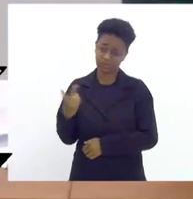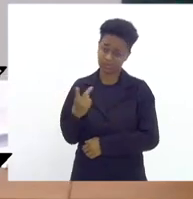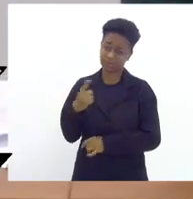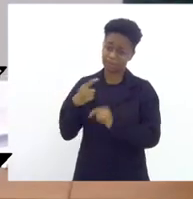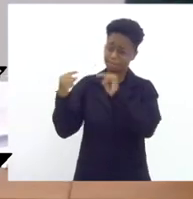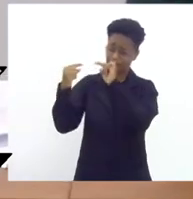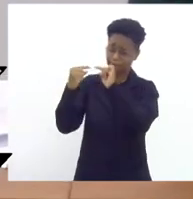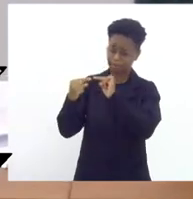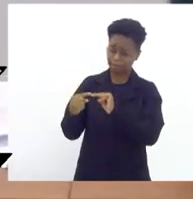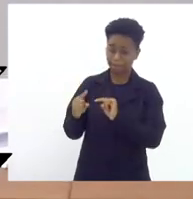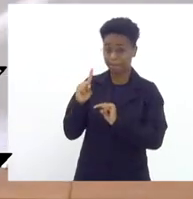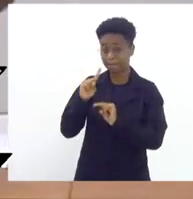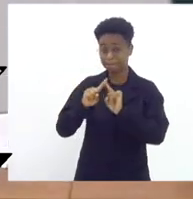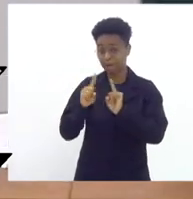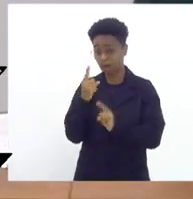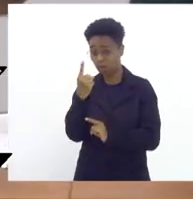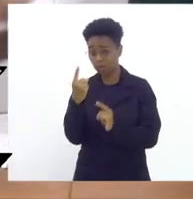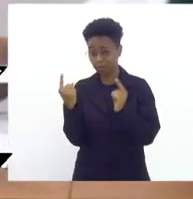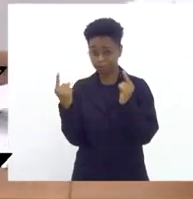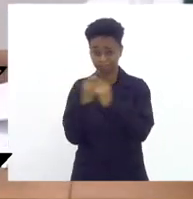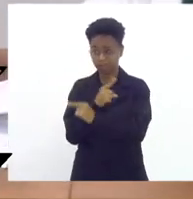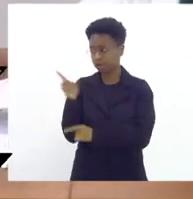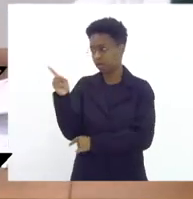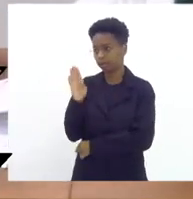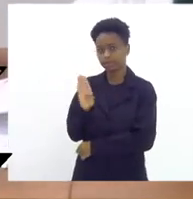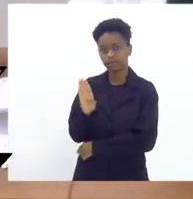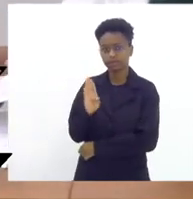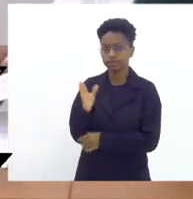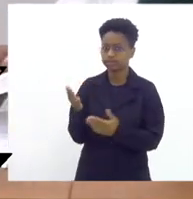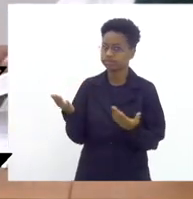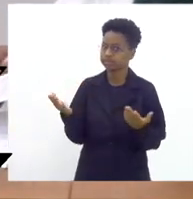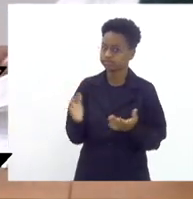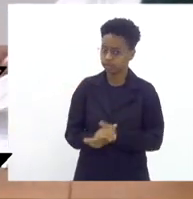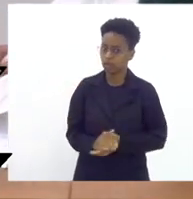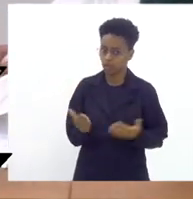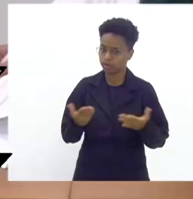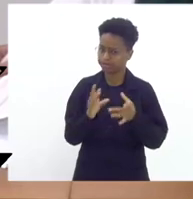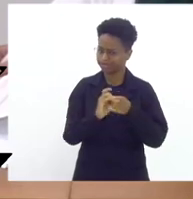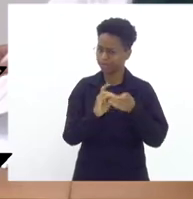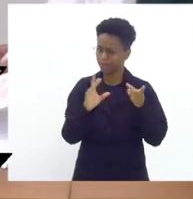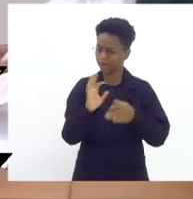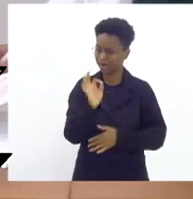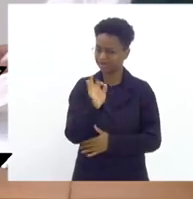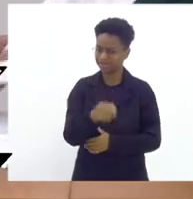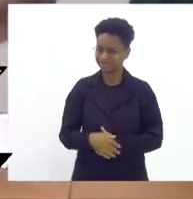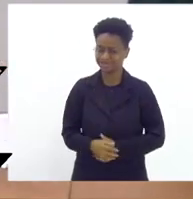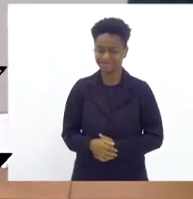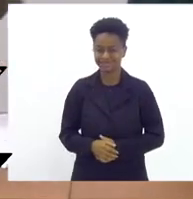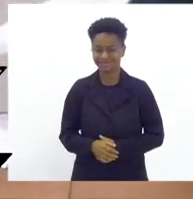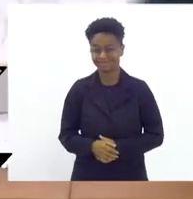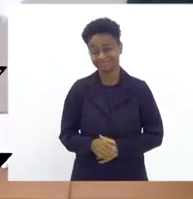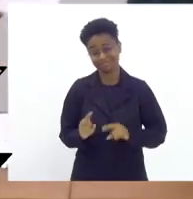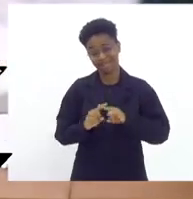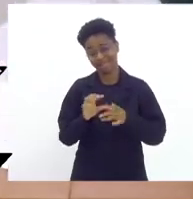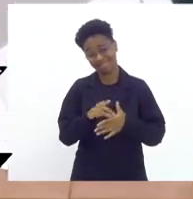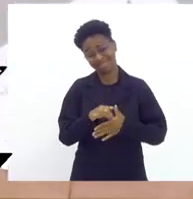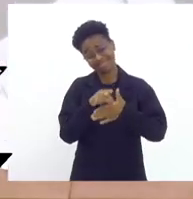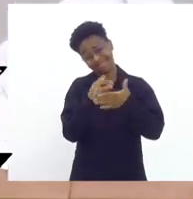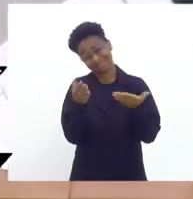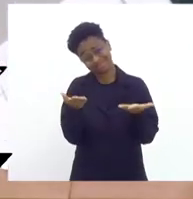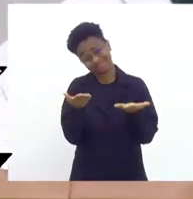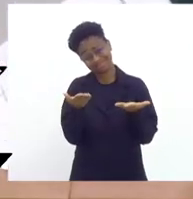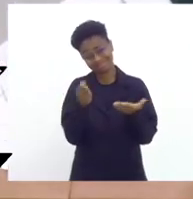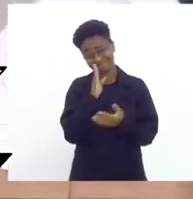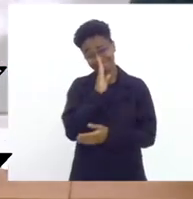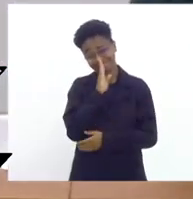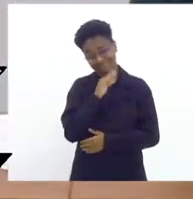em comum mas tem esse Botafogo Olha a gente tá bem democrático aqui hoje mas é o líder né então ele é melhor a gente